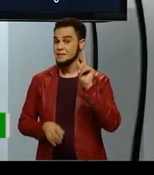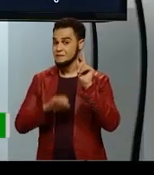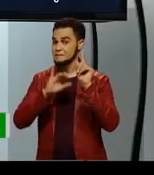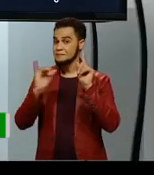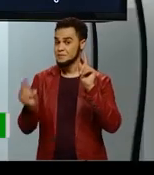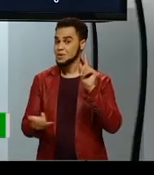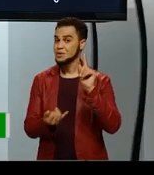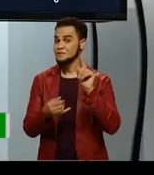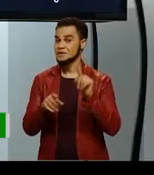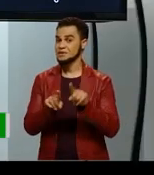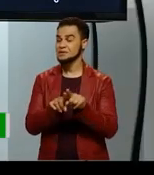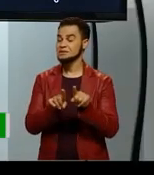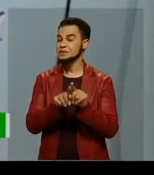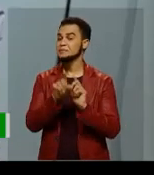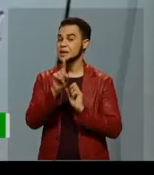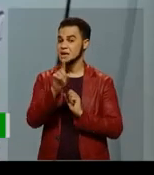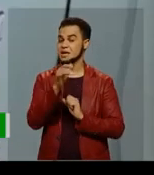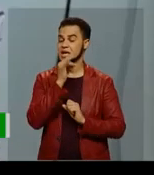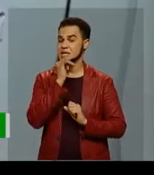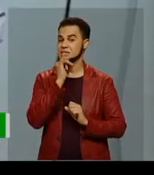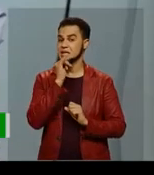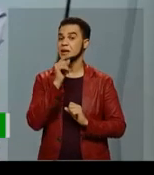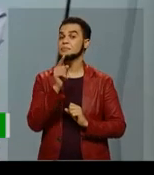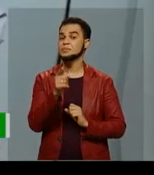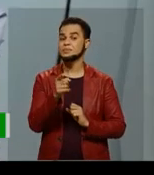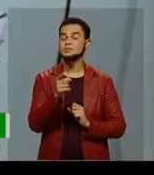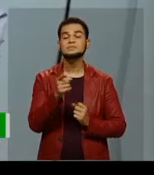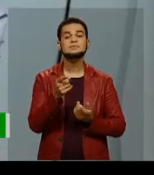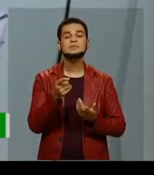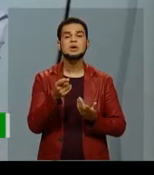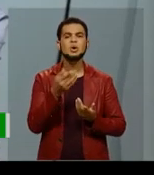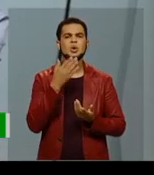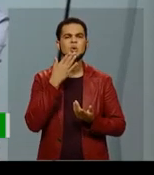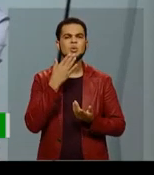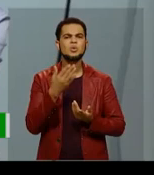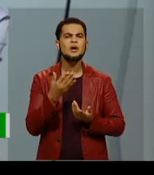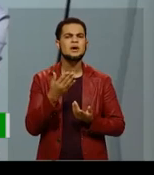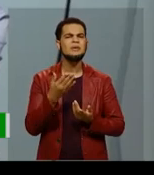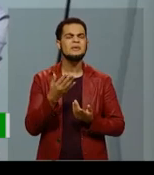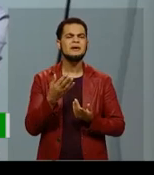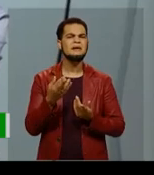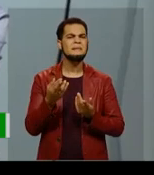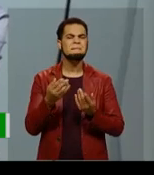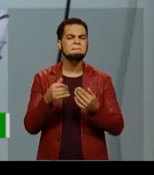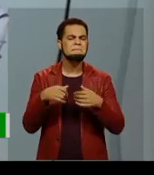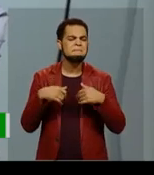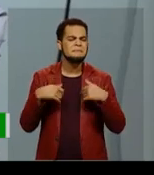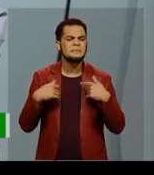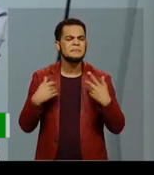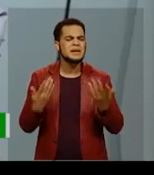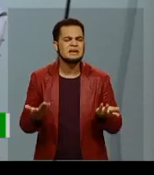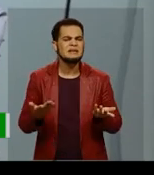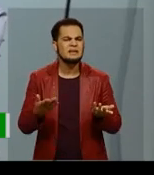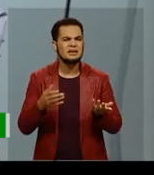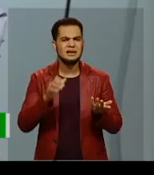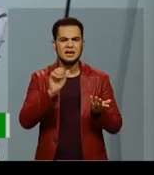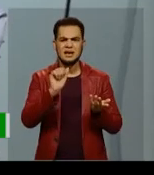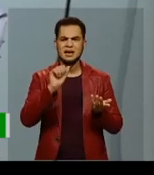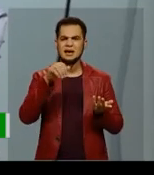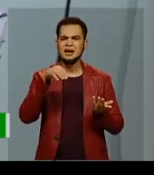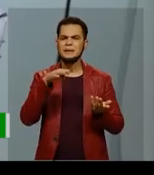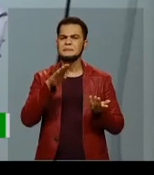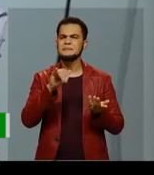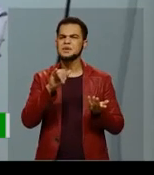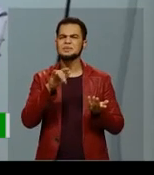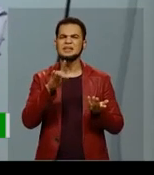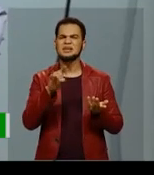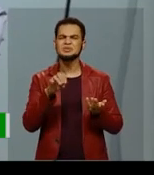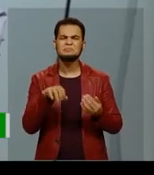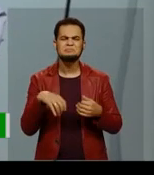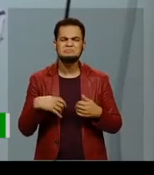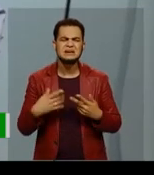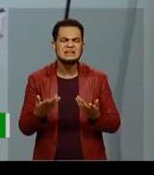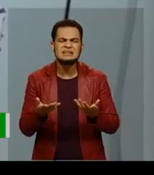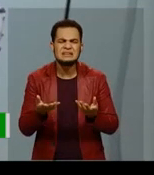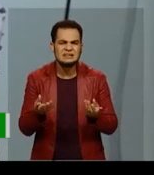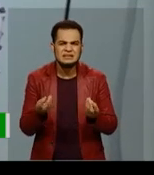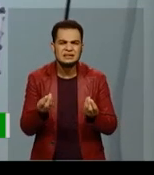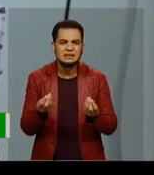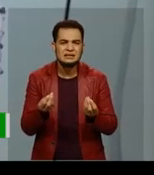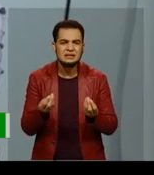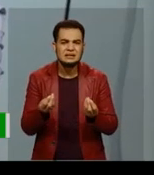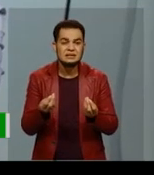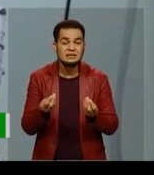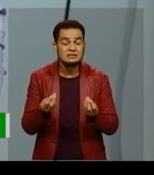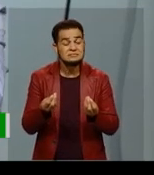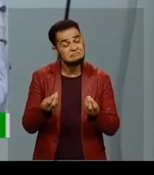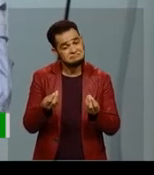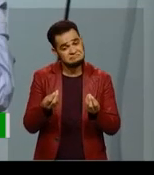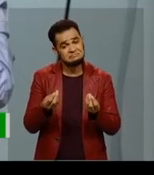ambiguidade no anúncio. Qual a função da ambiguidade? De repente, está a função de atrair mais uma coisa positiva. Igual, então, pode ter uma